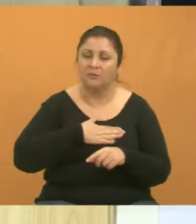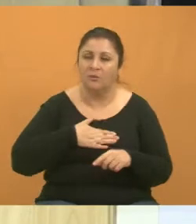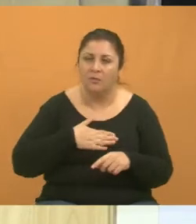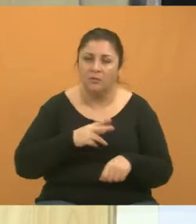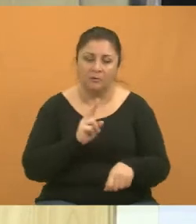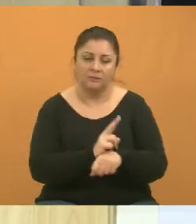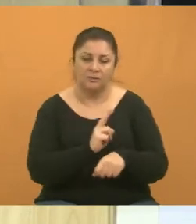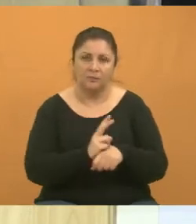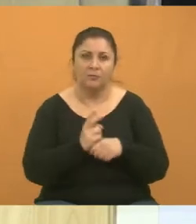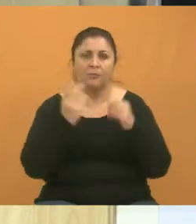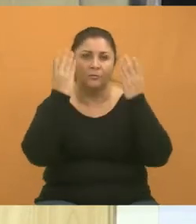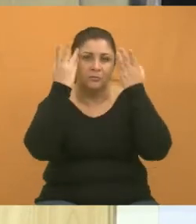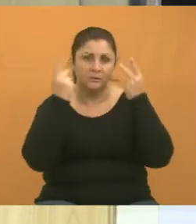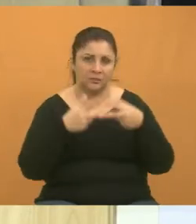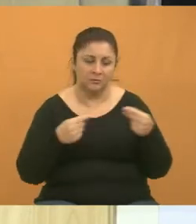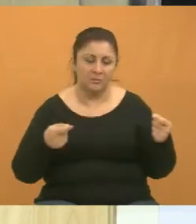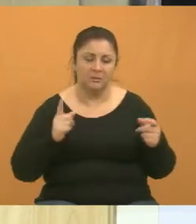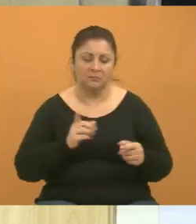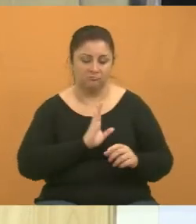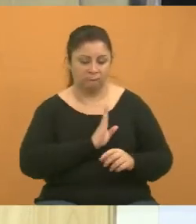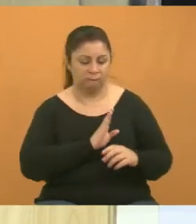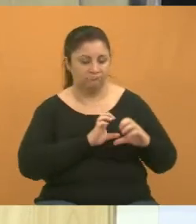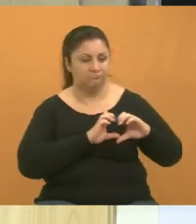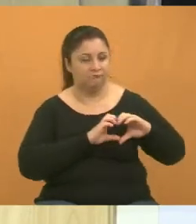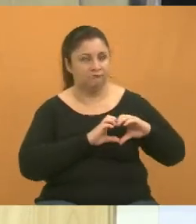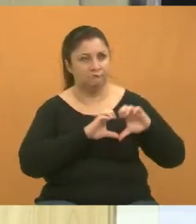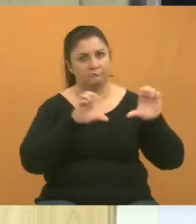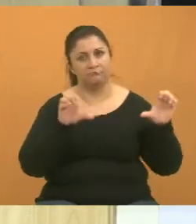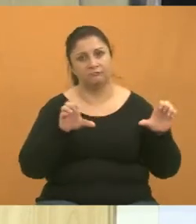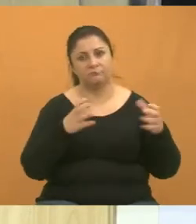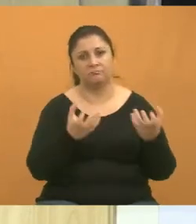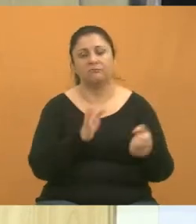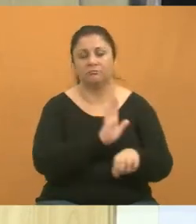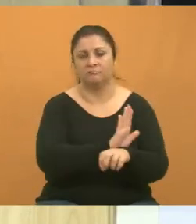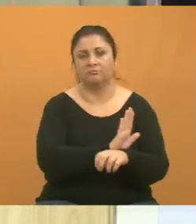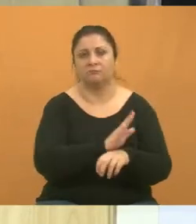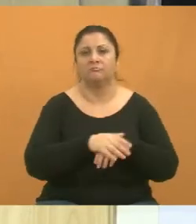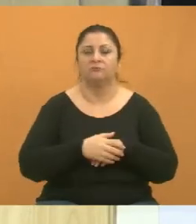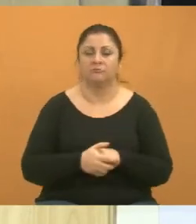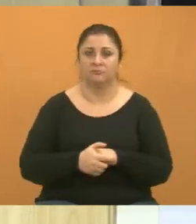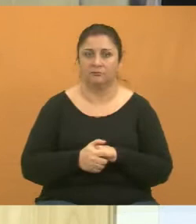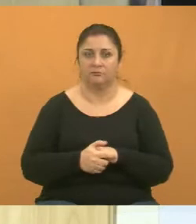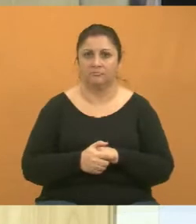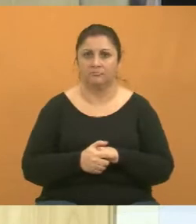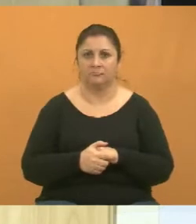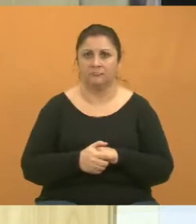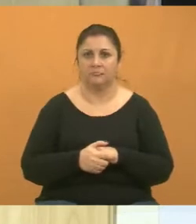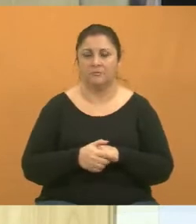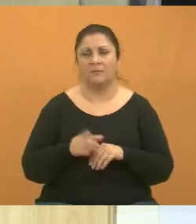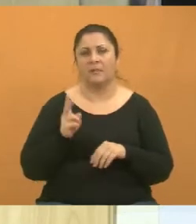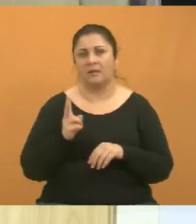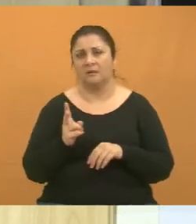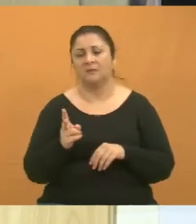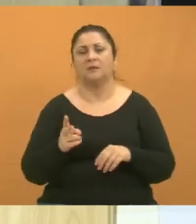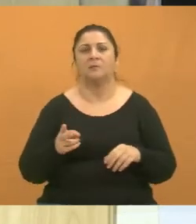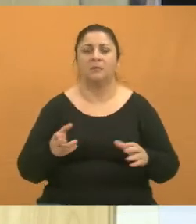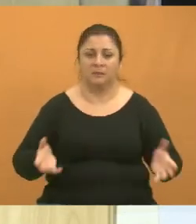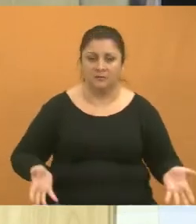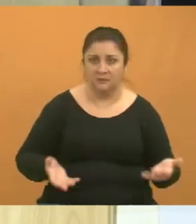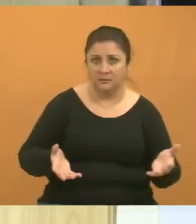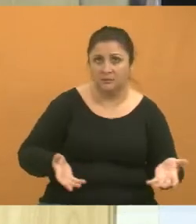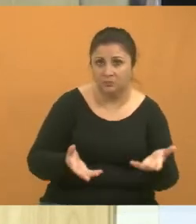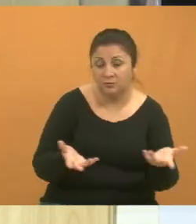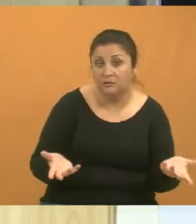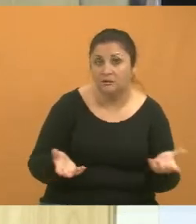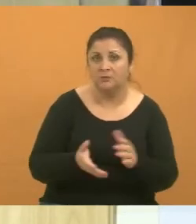de animal vai sempre ter um coração aberto, estendido a mão para ajudar. Visto as campanhas que cada vez que vocês fazem aí,